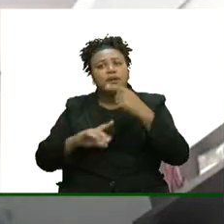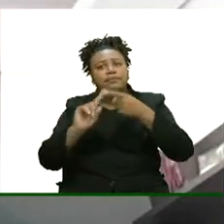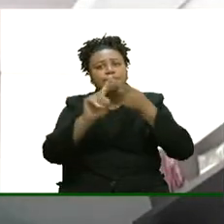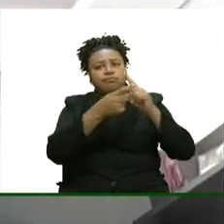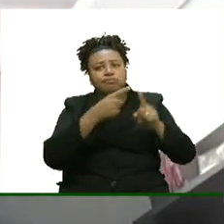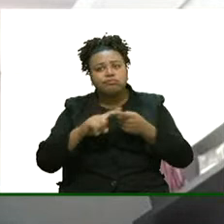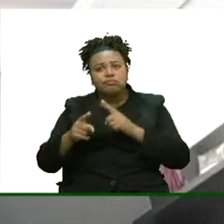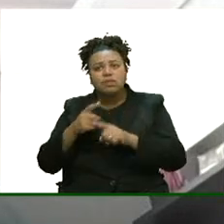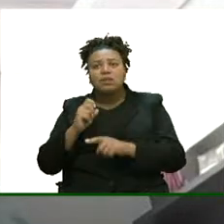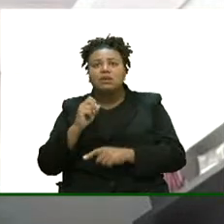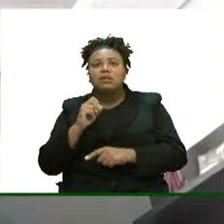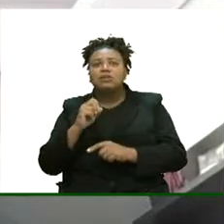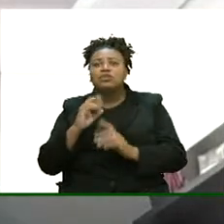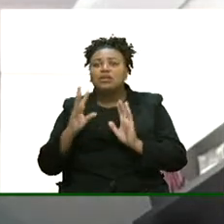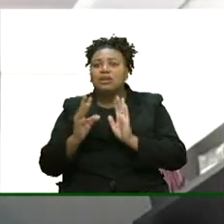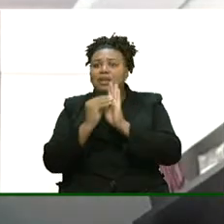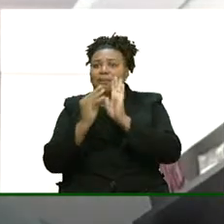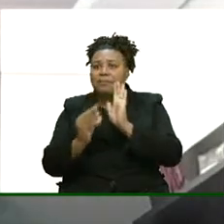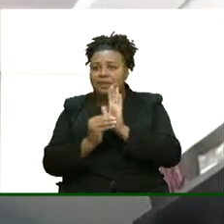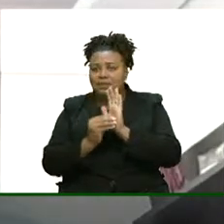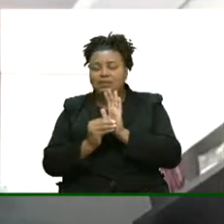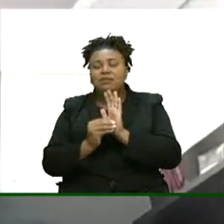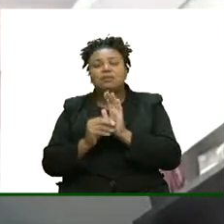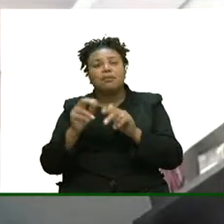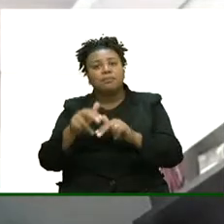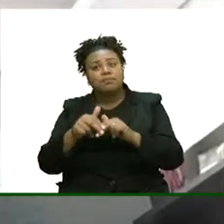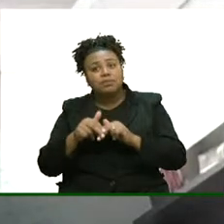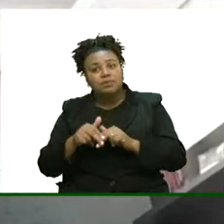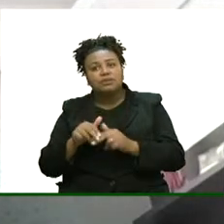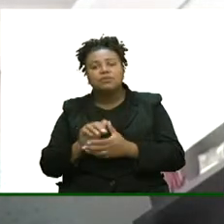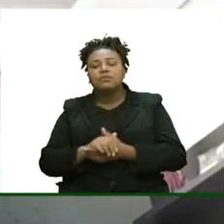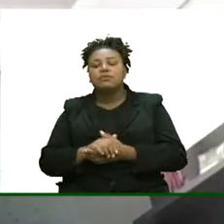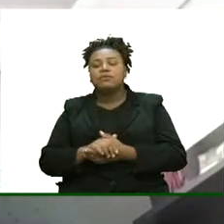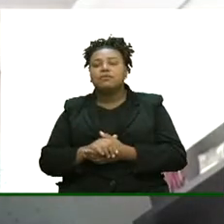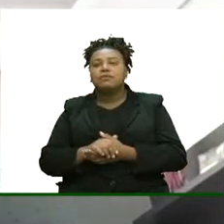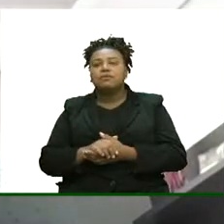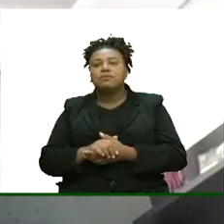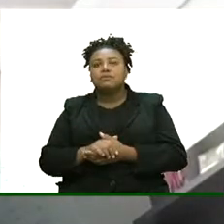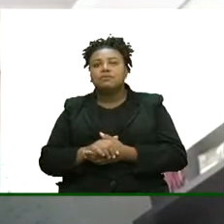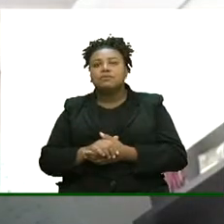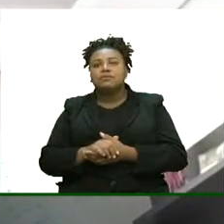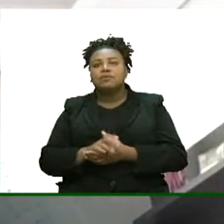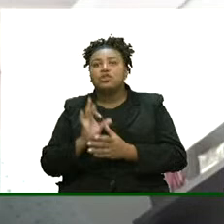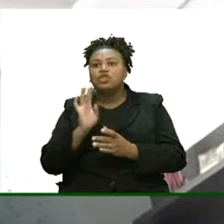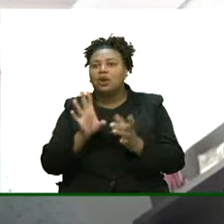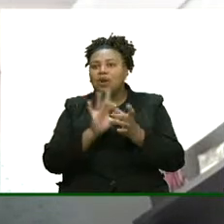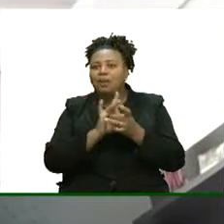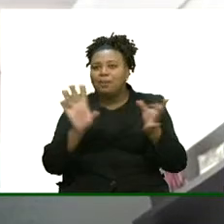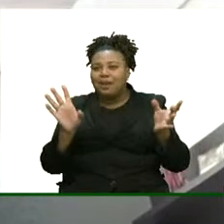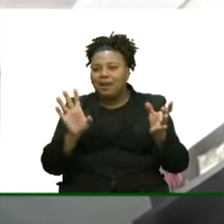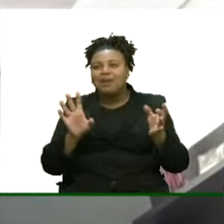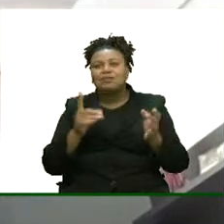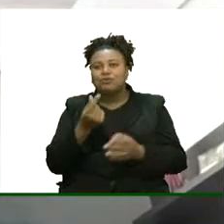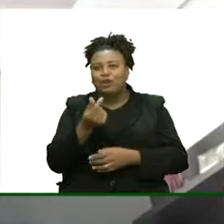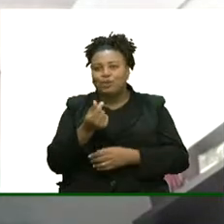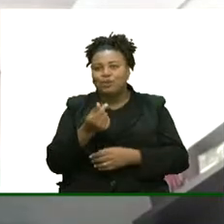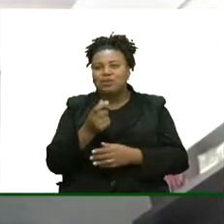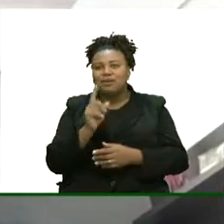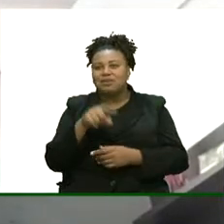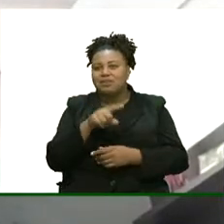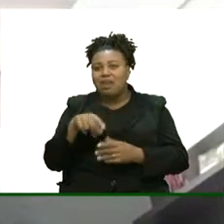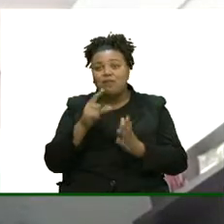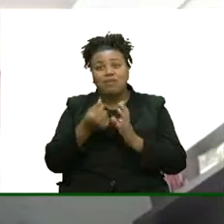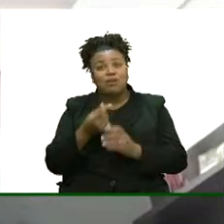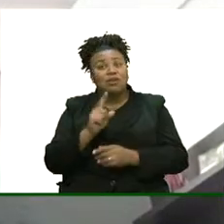construção, eventualmente de emendas, e por isso acho que a mera isenção desses valores acho que não